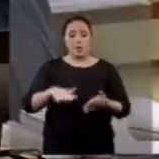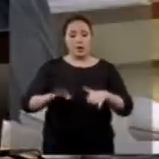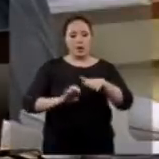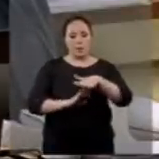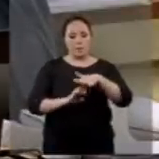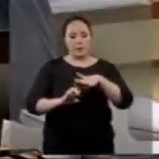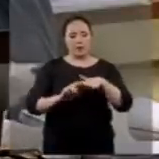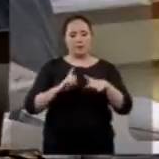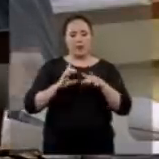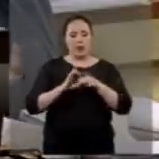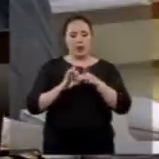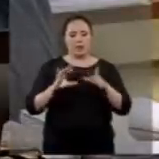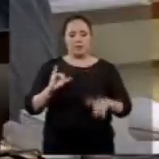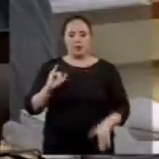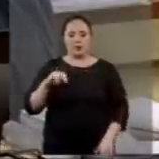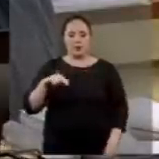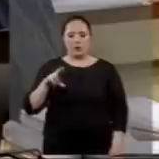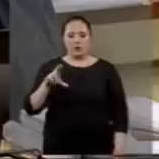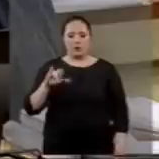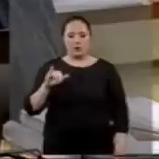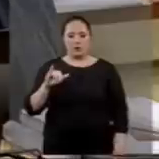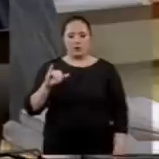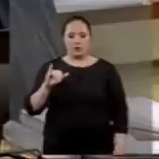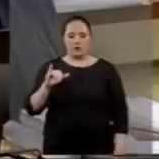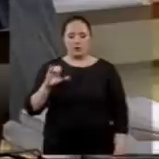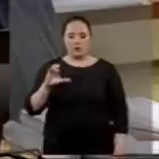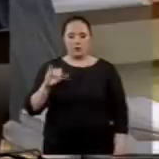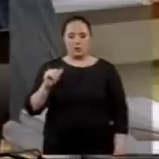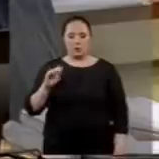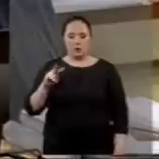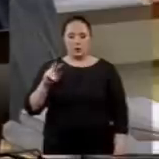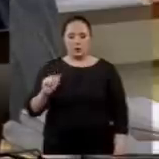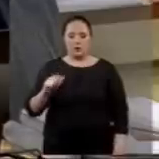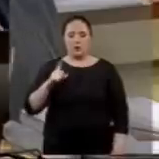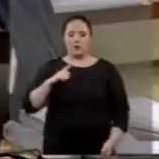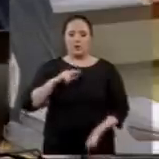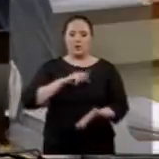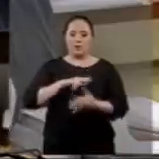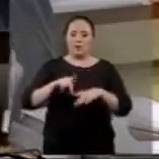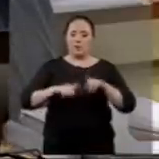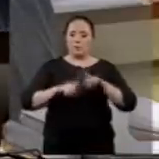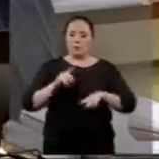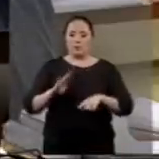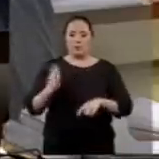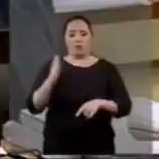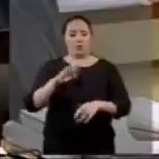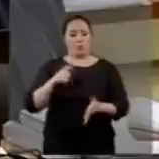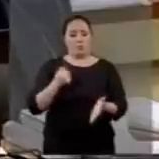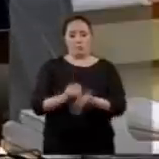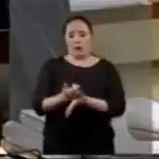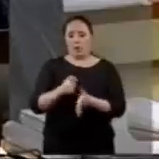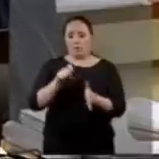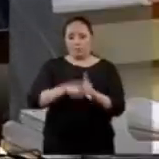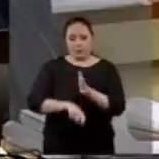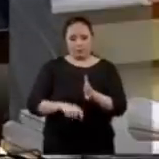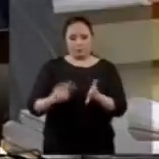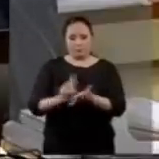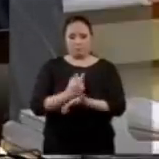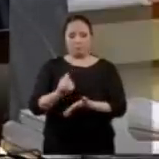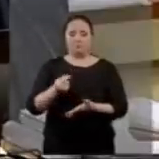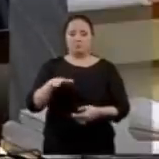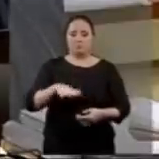iniciativa, a parte que se vale de produtos falsificados e que não paga tributos, acaba gerando no